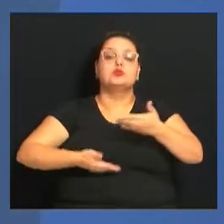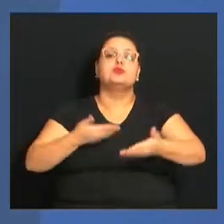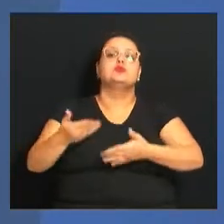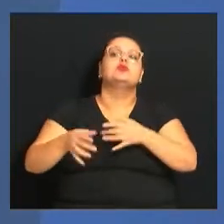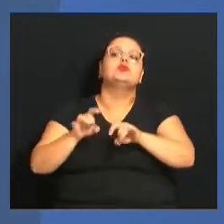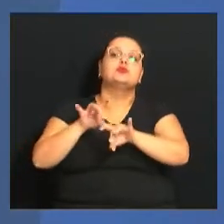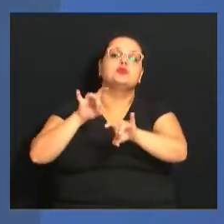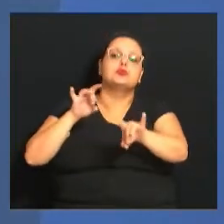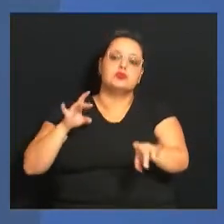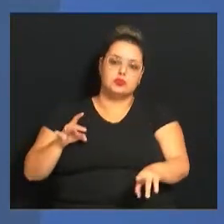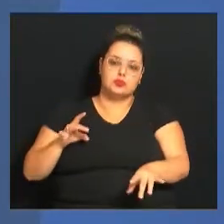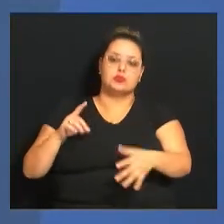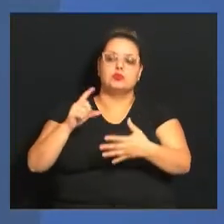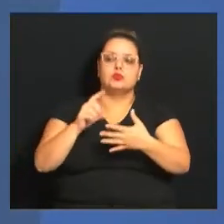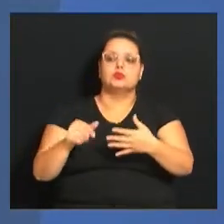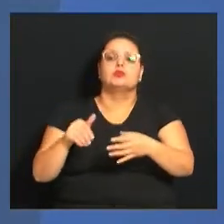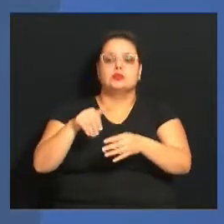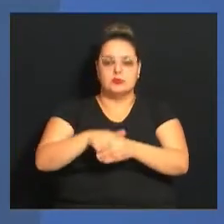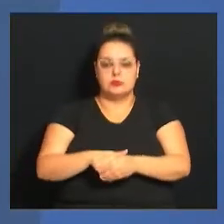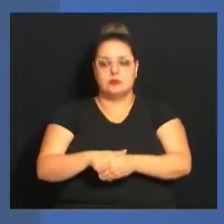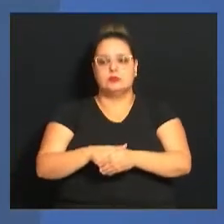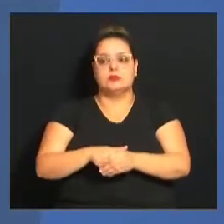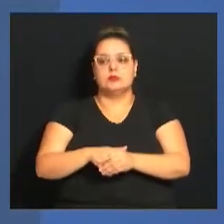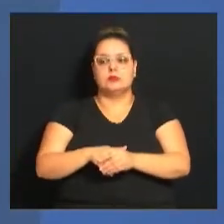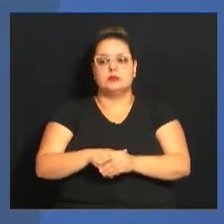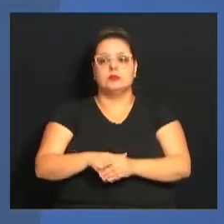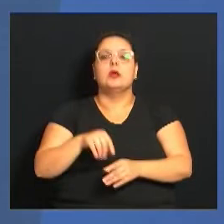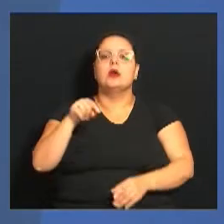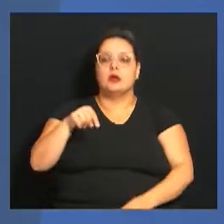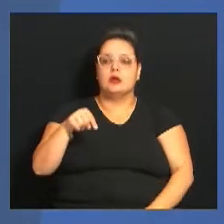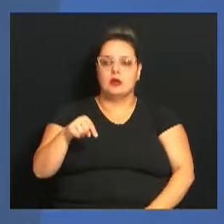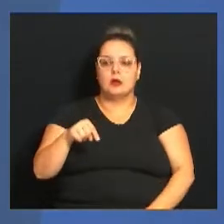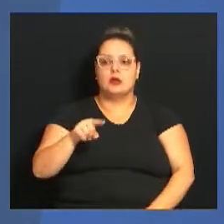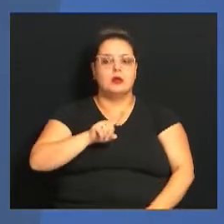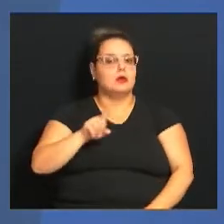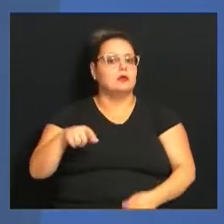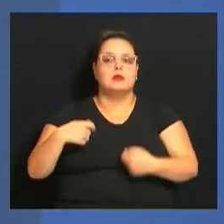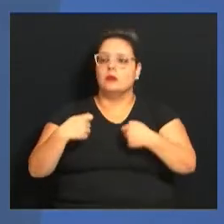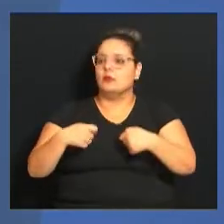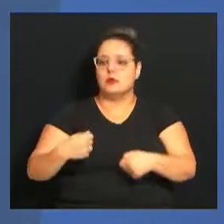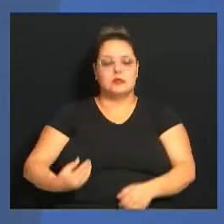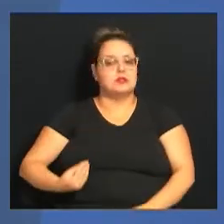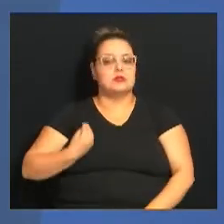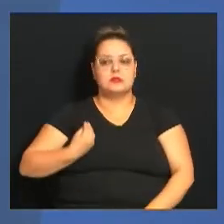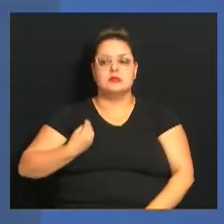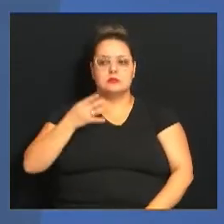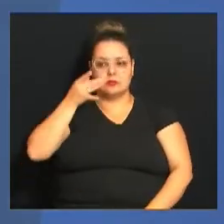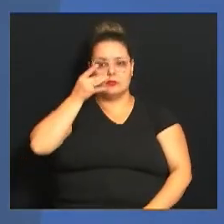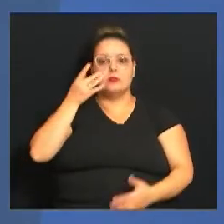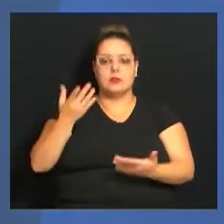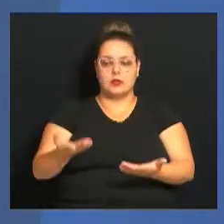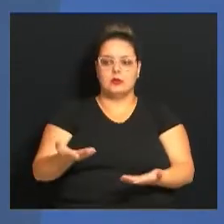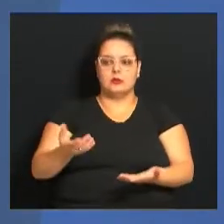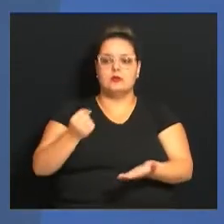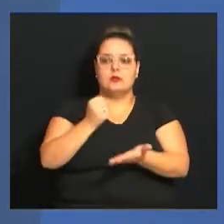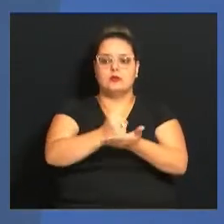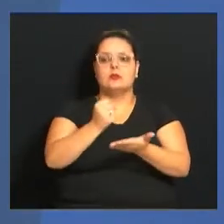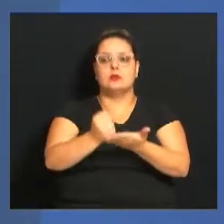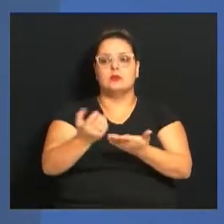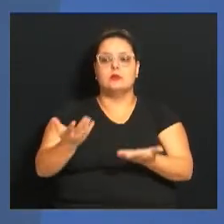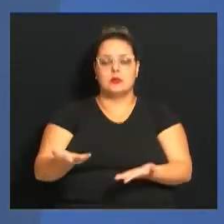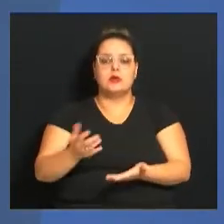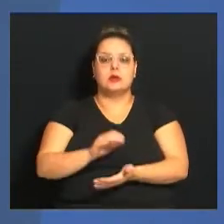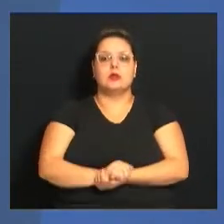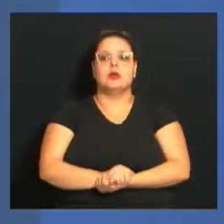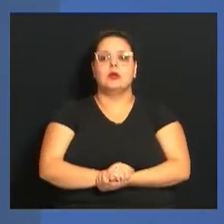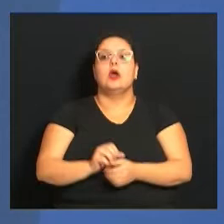do Tribunal Regional Eleitoral. Nesse caso, não é necessário ir pessoalmente até um cartório eleitoral e você